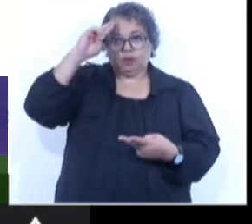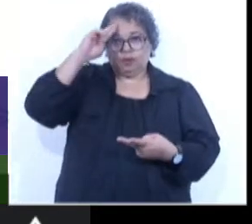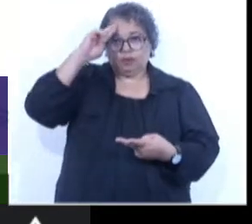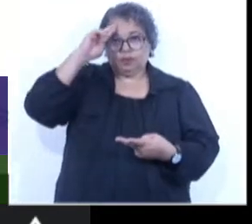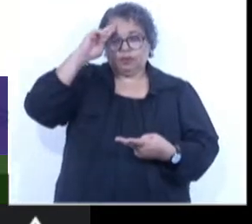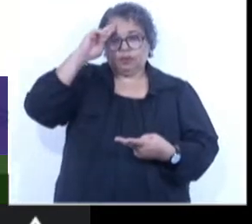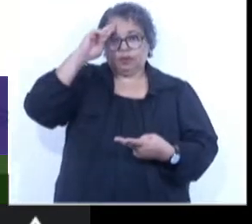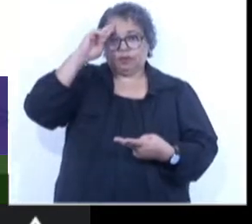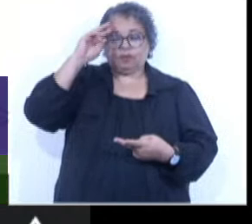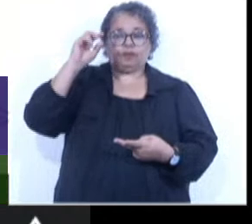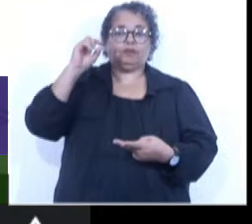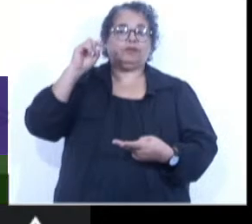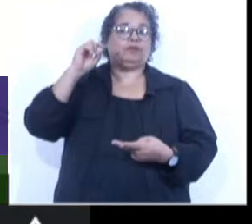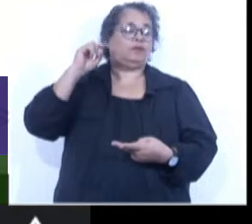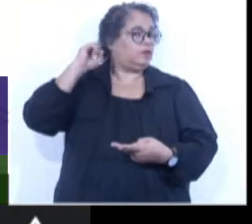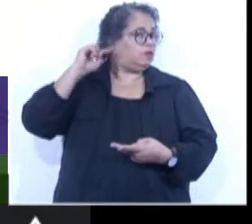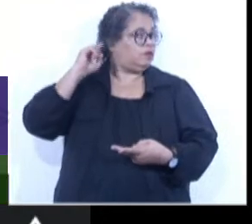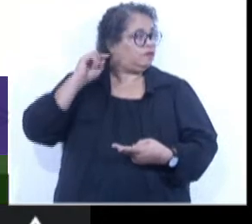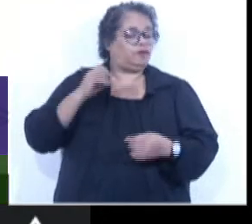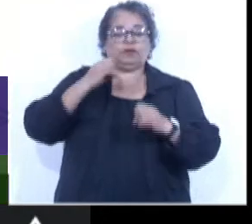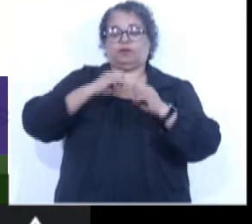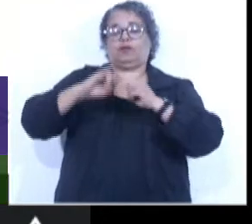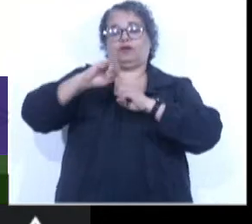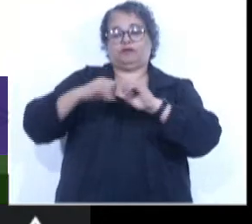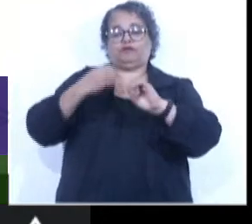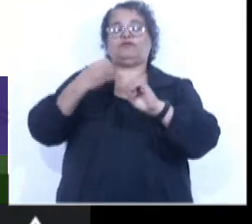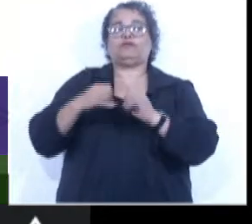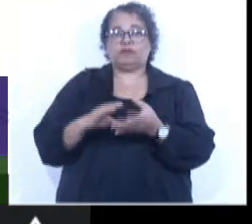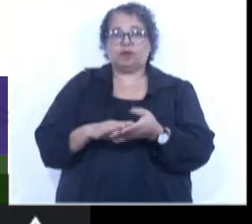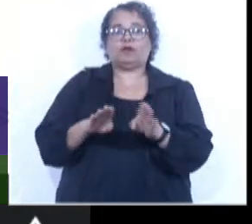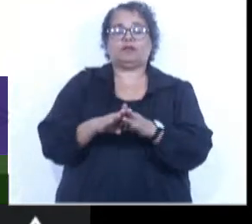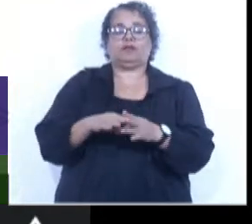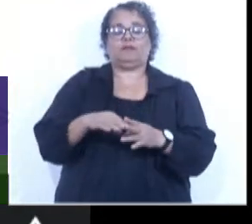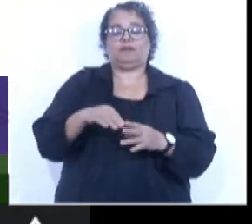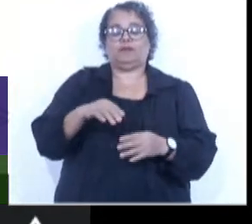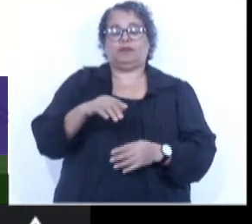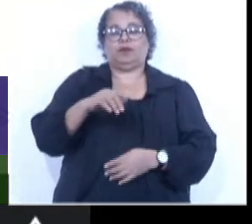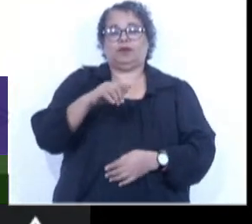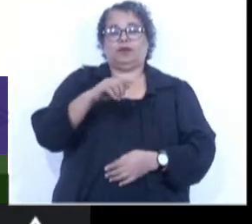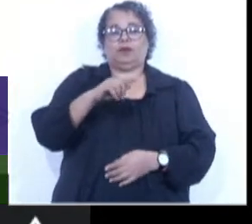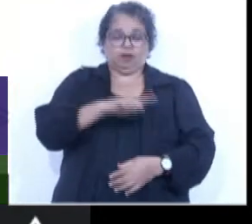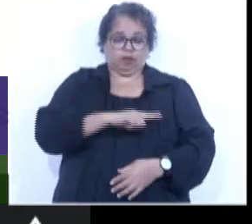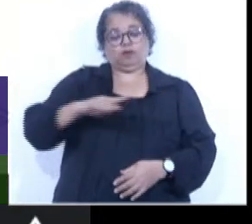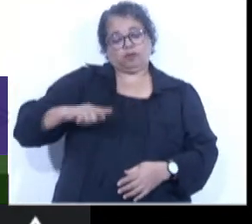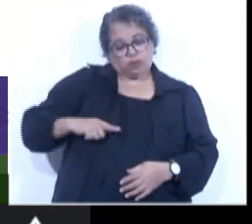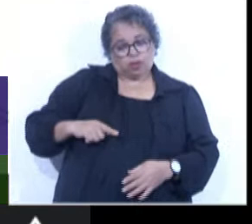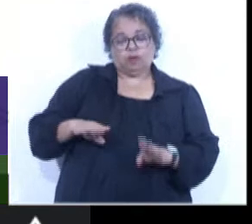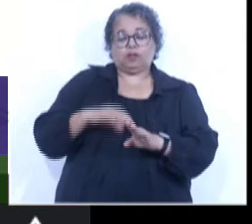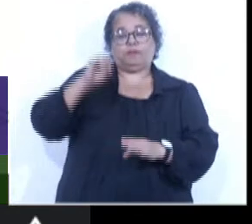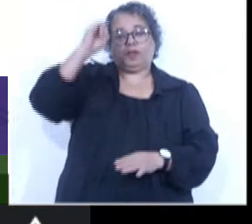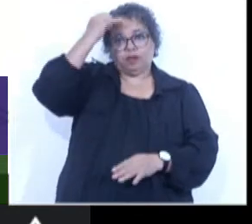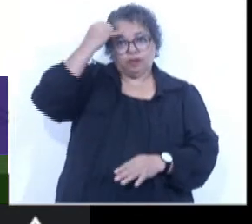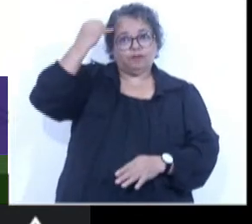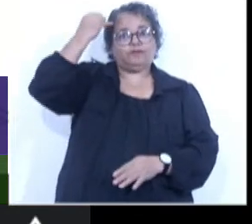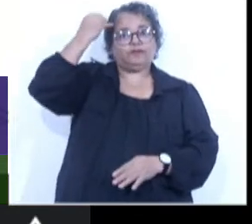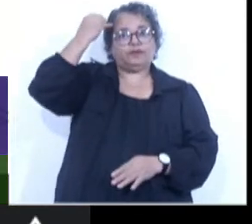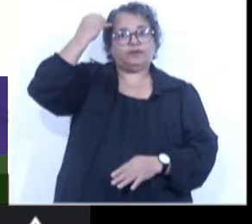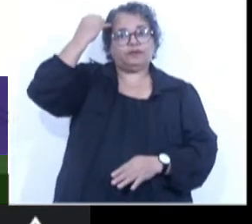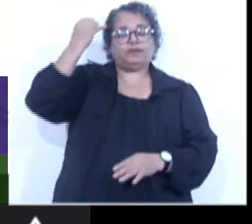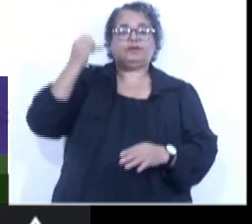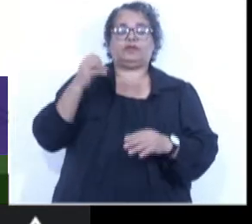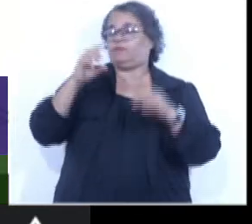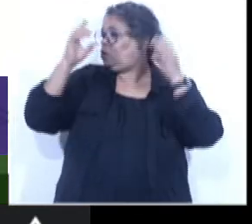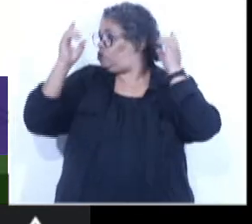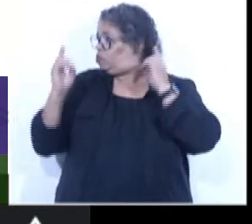Vereador Doutor Higino Vereador Odair José Vereador Gláucia da Saúde Vereador Ivan Nunes Vereador Dudu